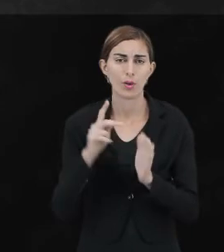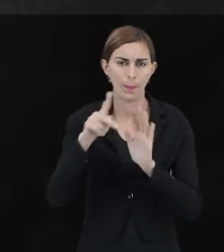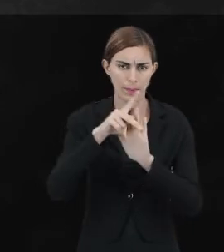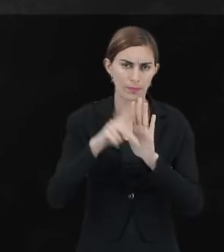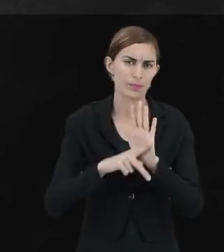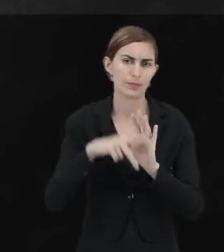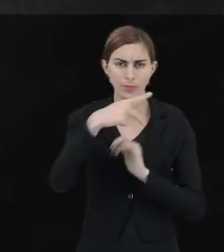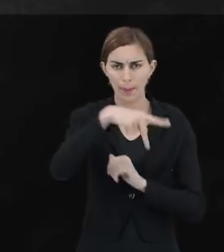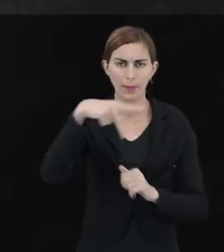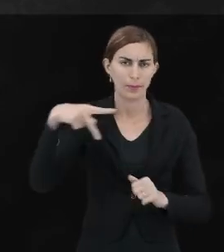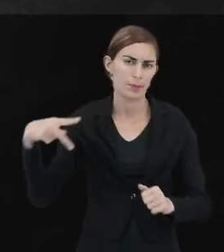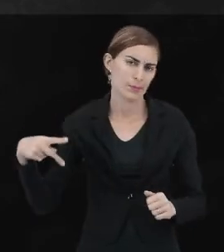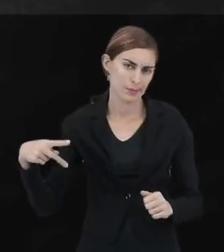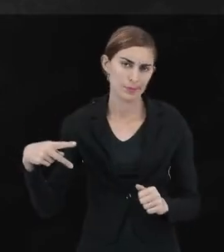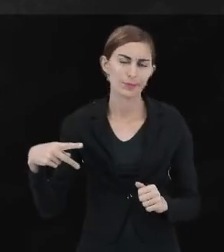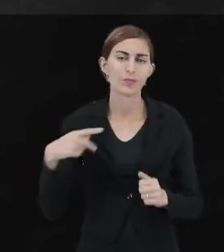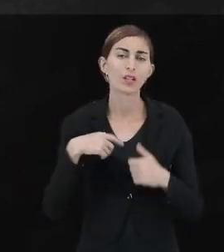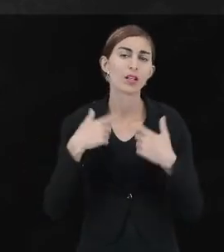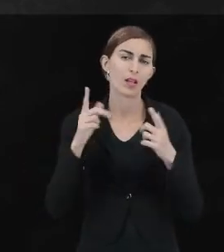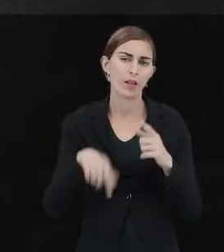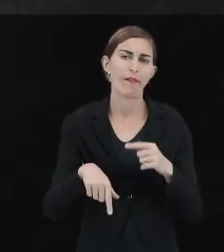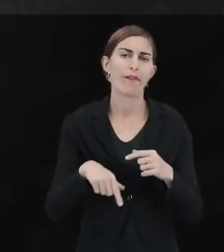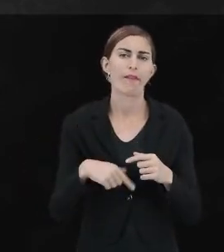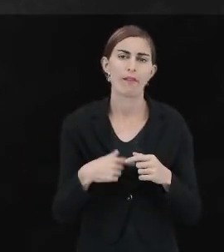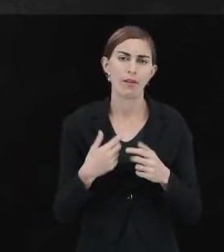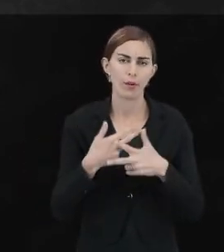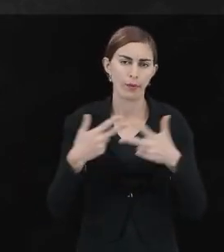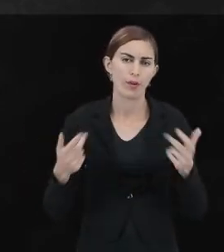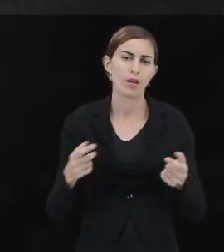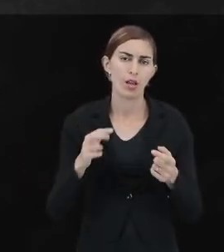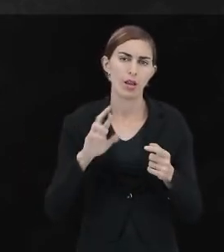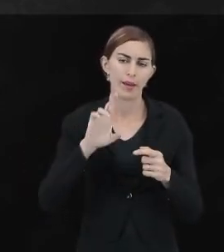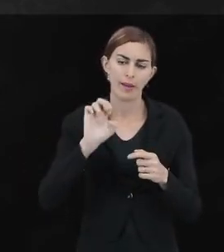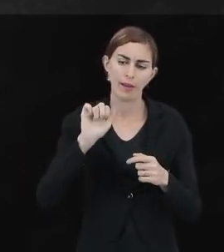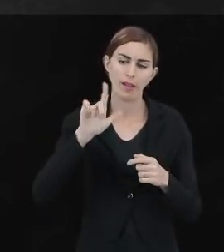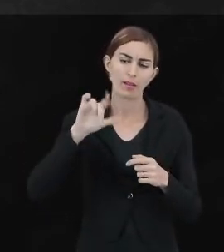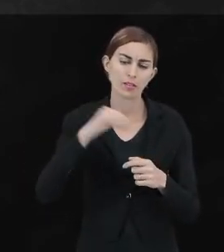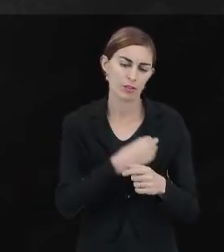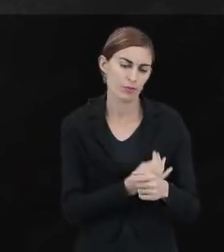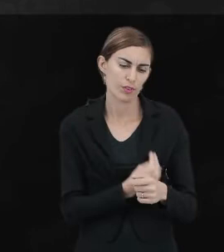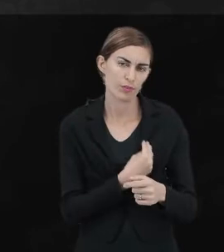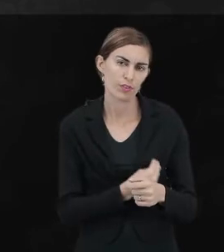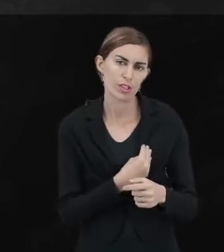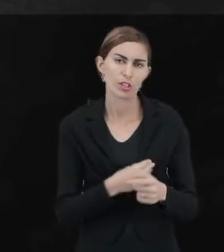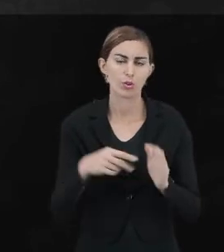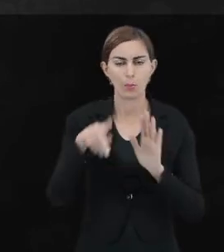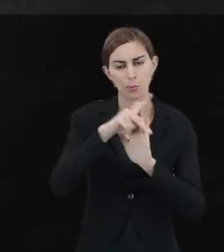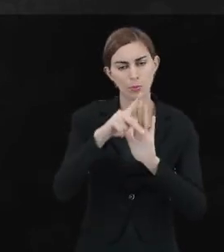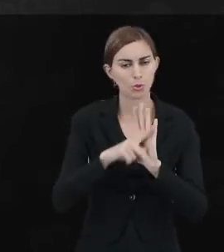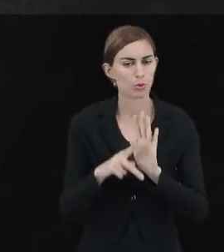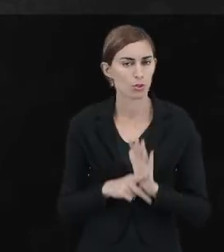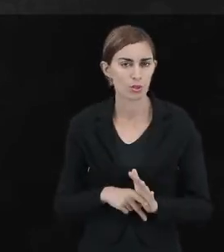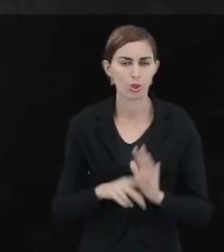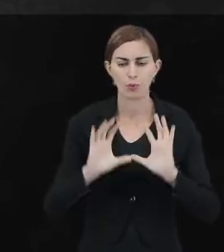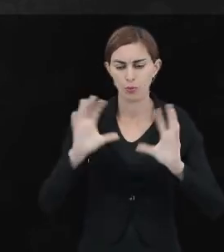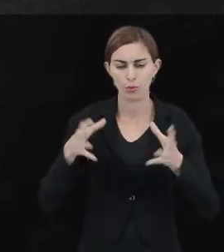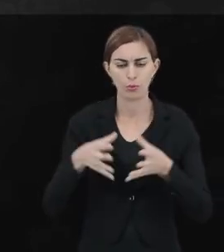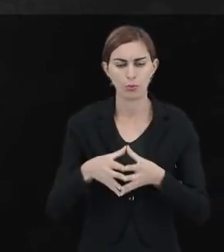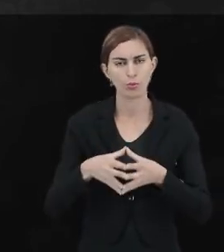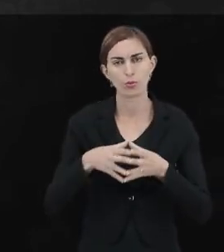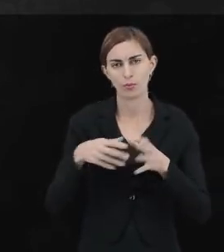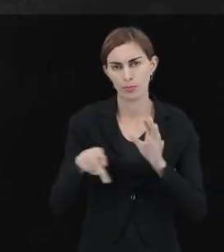projeto político-pedagógico é, portanto, algo a ser realizado, vivido, projetado pelo